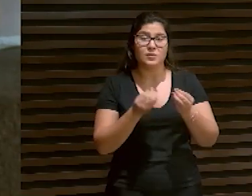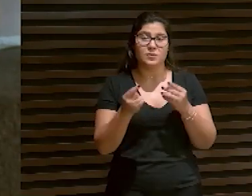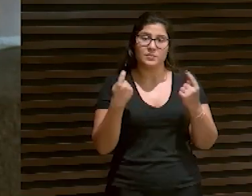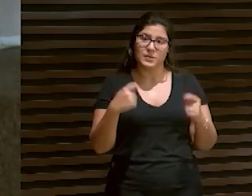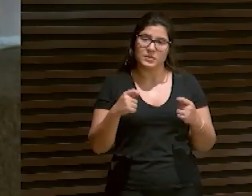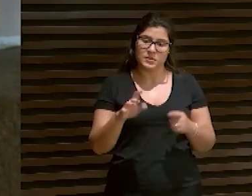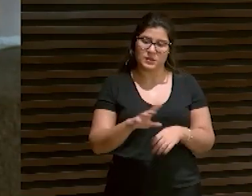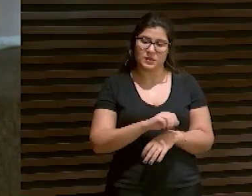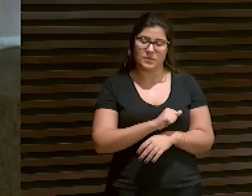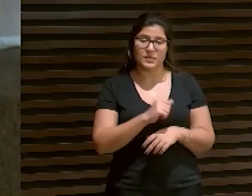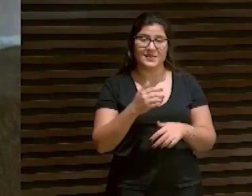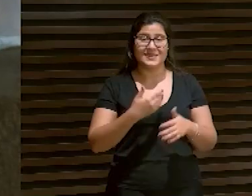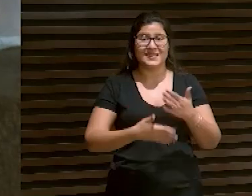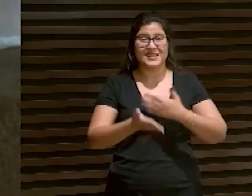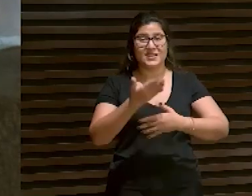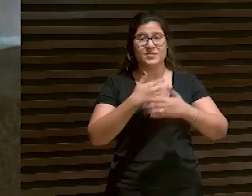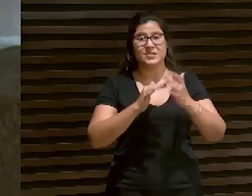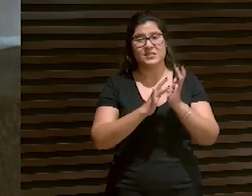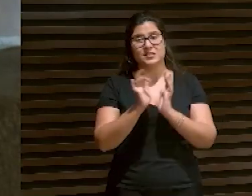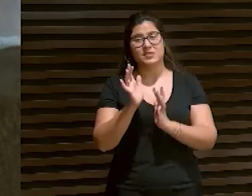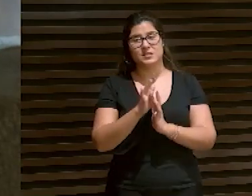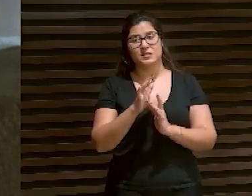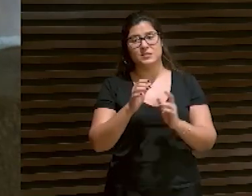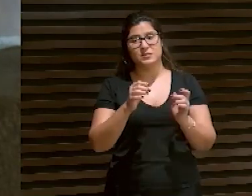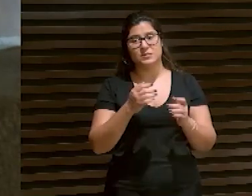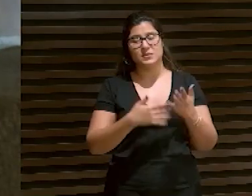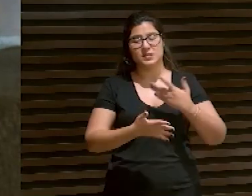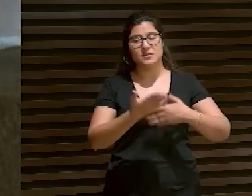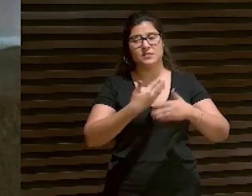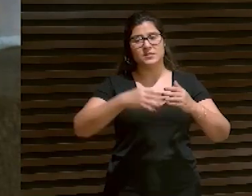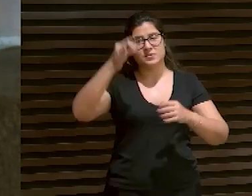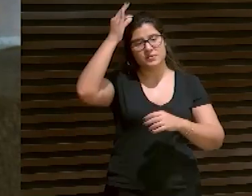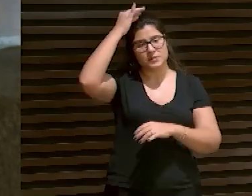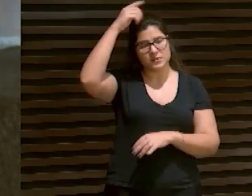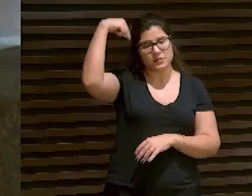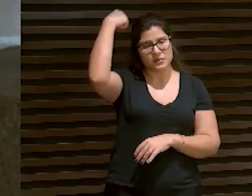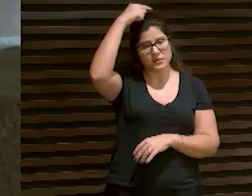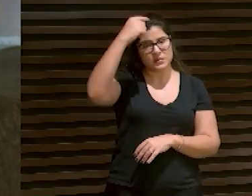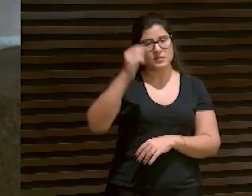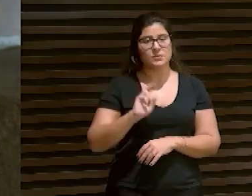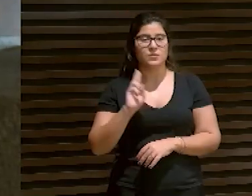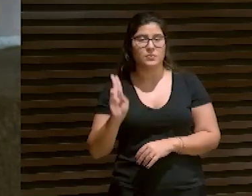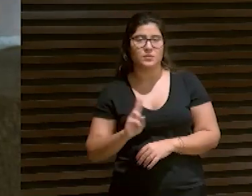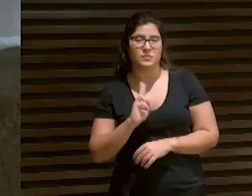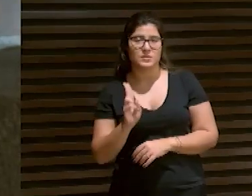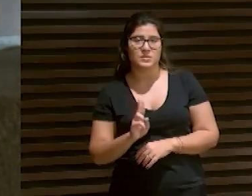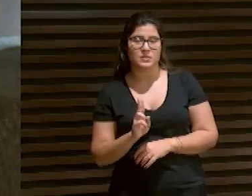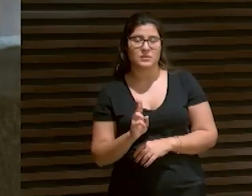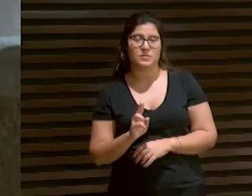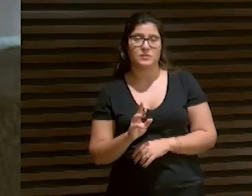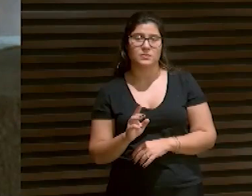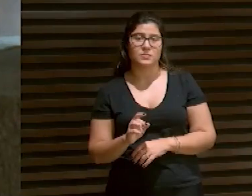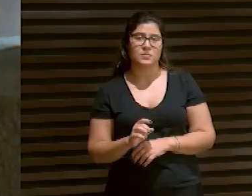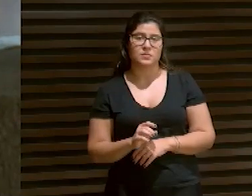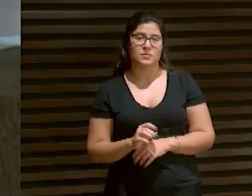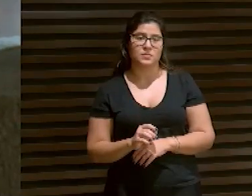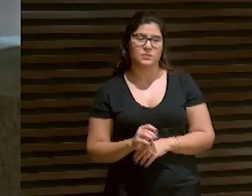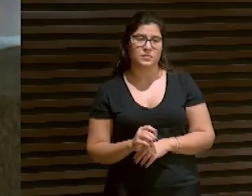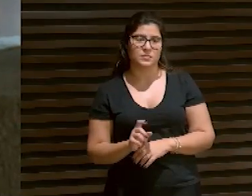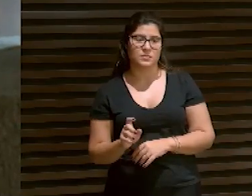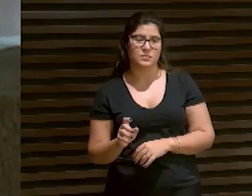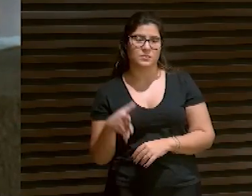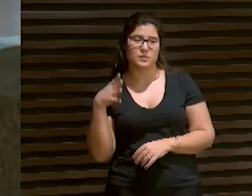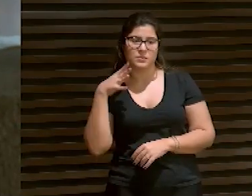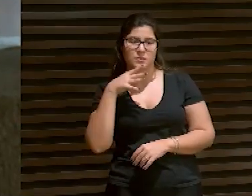de Jesus, por meio do Espírito Santo, ao sermos usados, que o quanto antes, na pregação